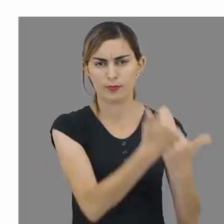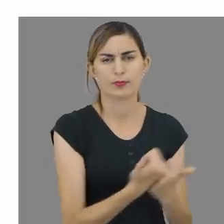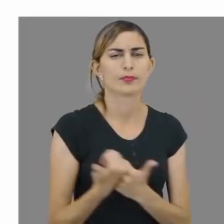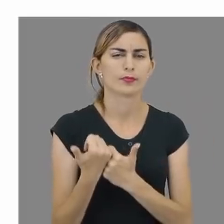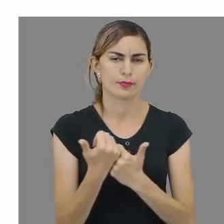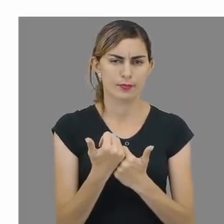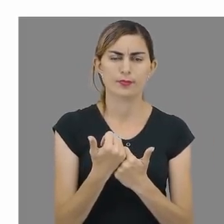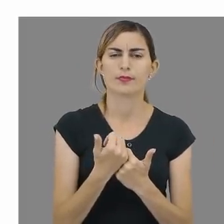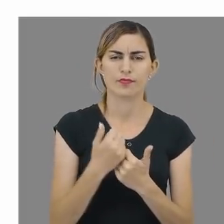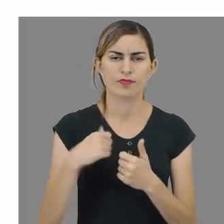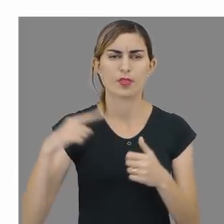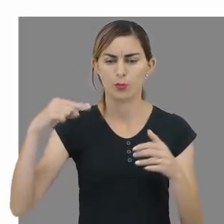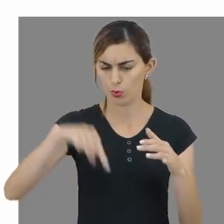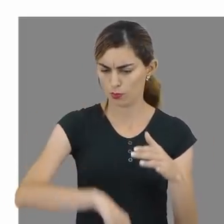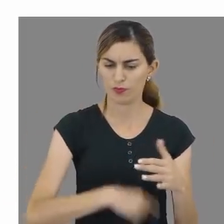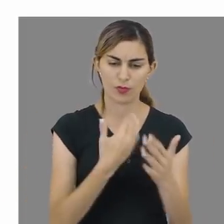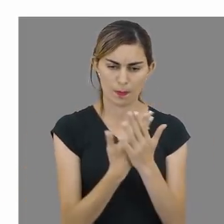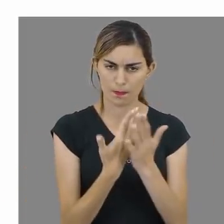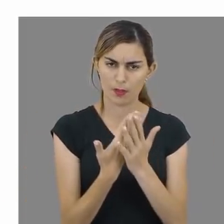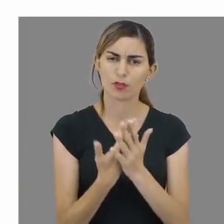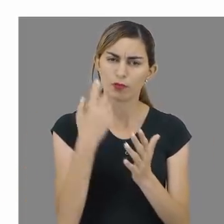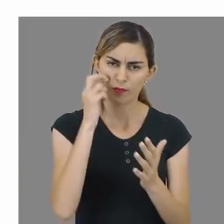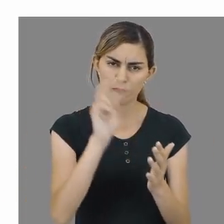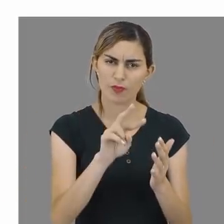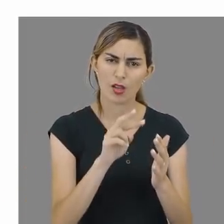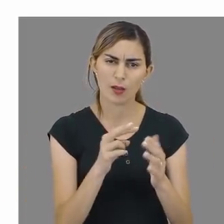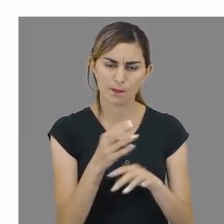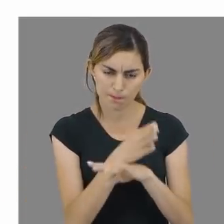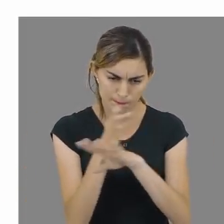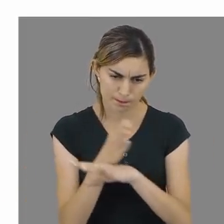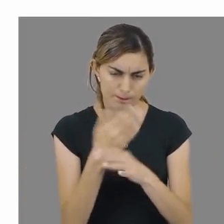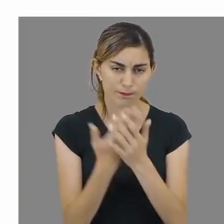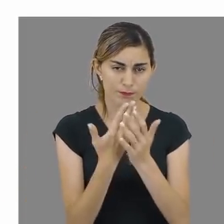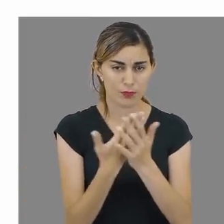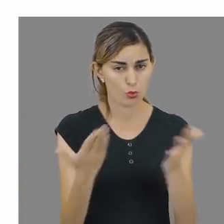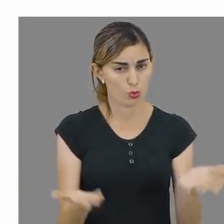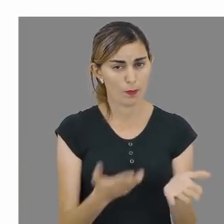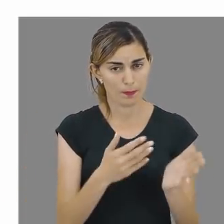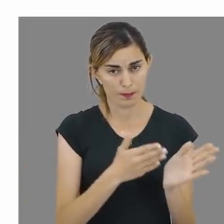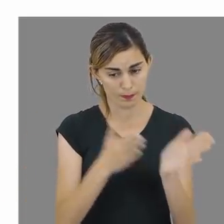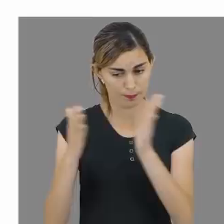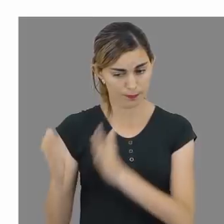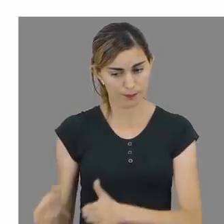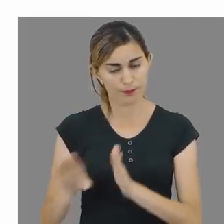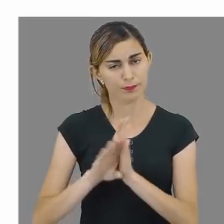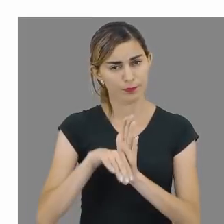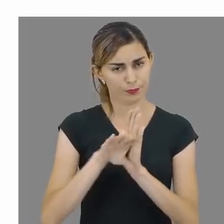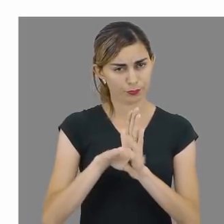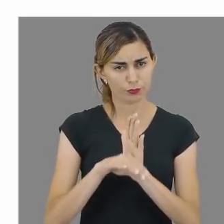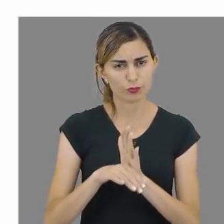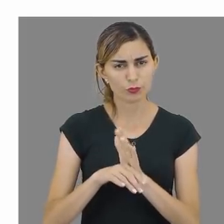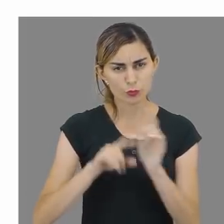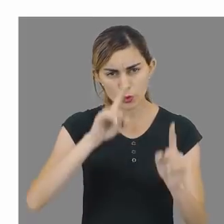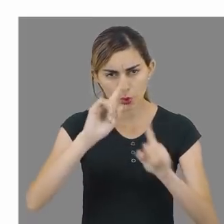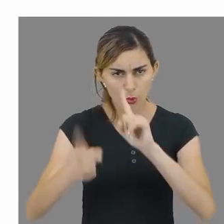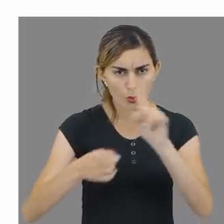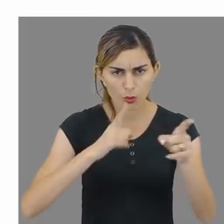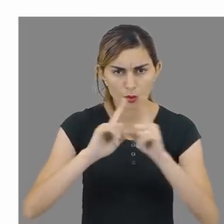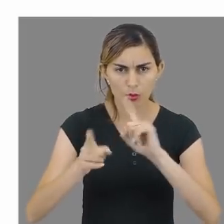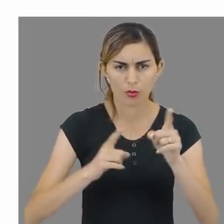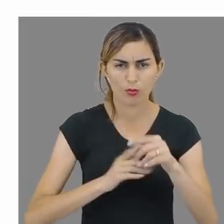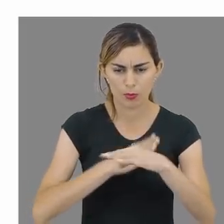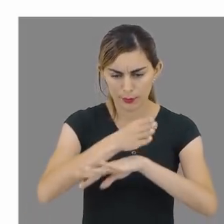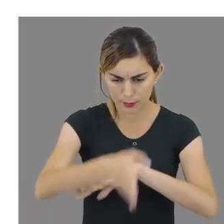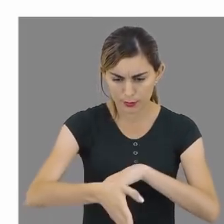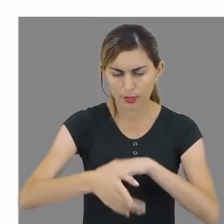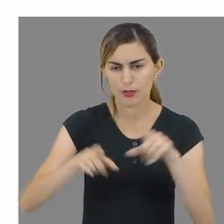Para você se aprofundar um pouco mais, dá uma olhadinha no e-book. Agora, vamos para o próximo conceito. Comandos de entrada e saída.